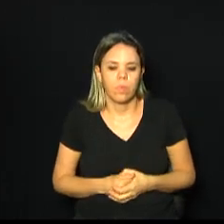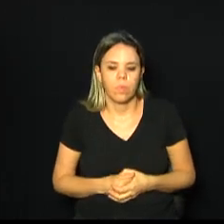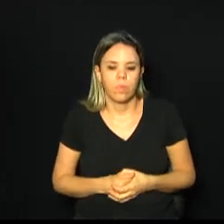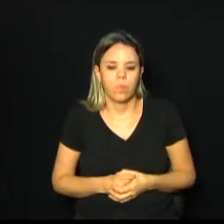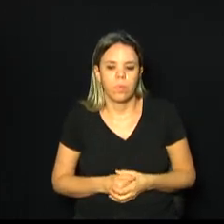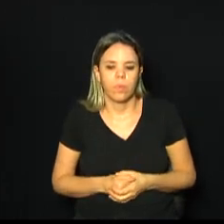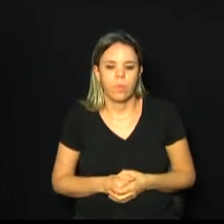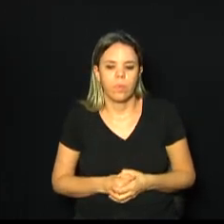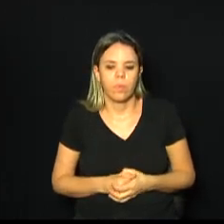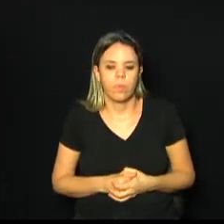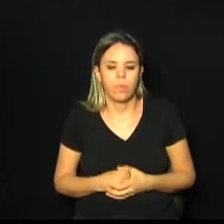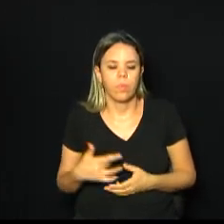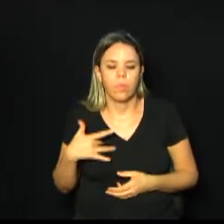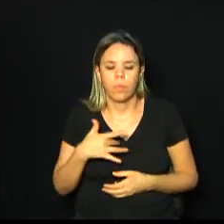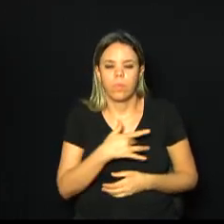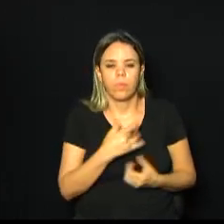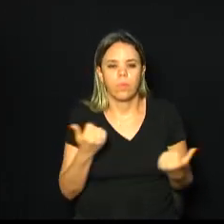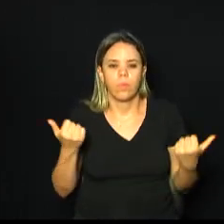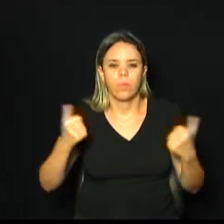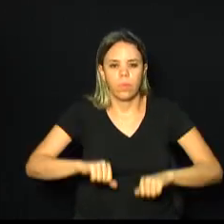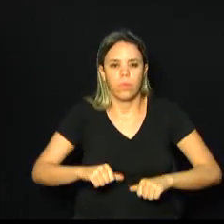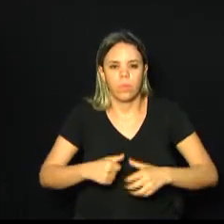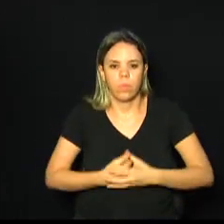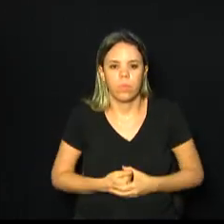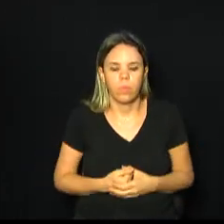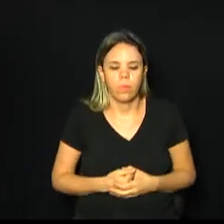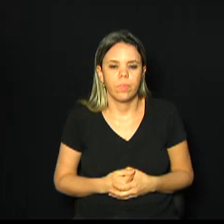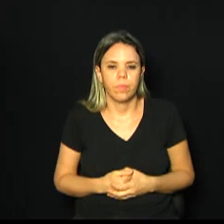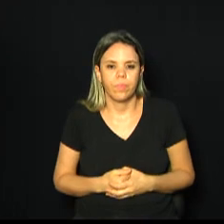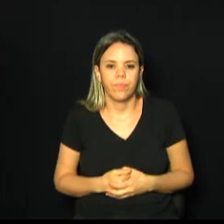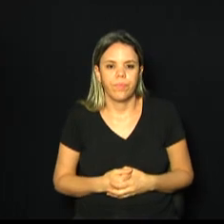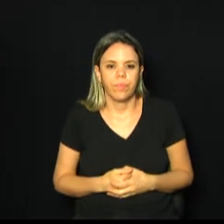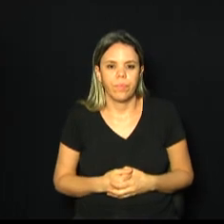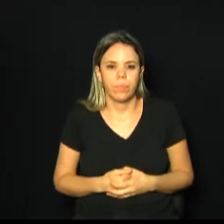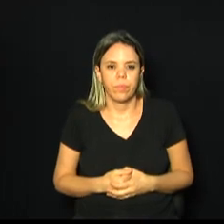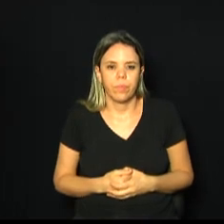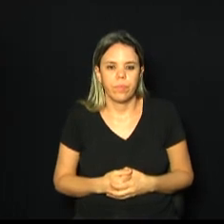E quando vai para a área de saúde, piora um pouquinho mais, tá?